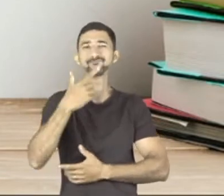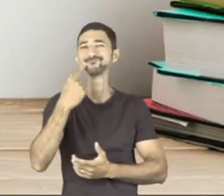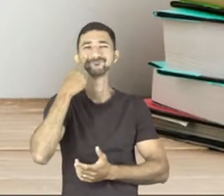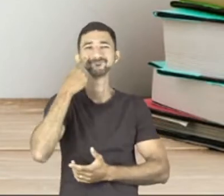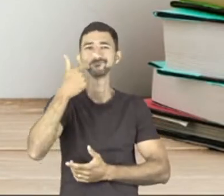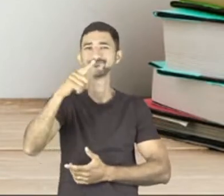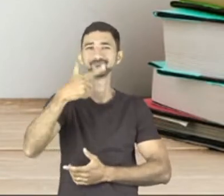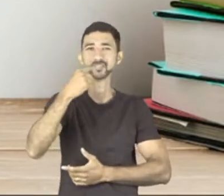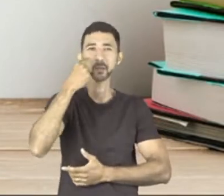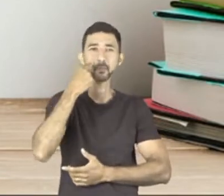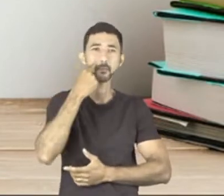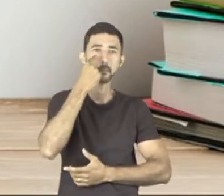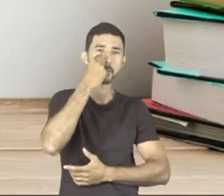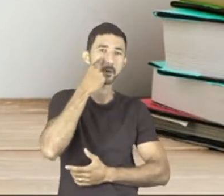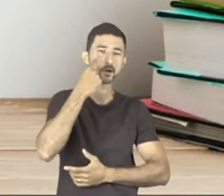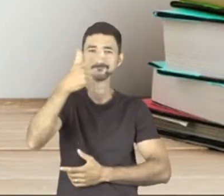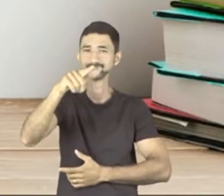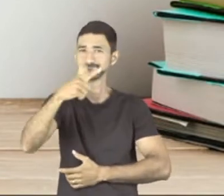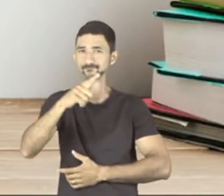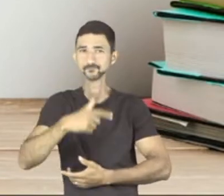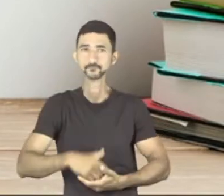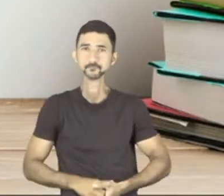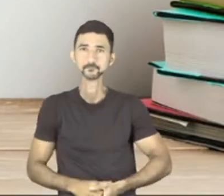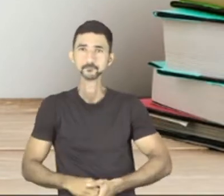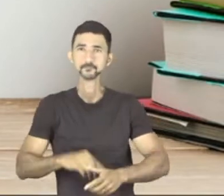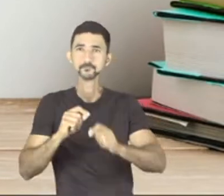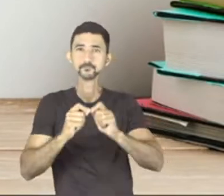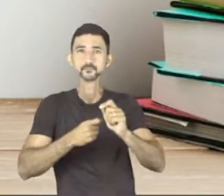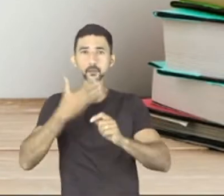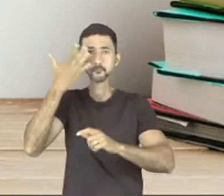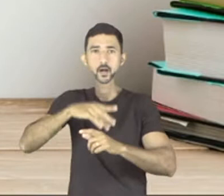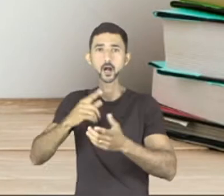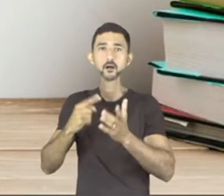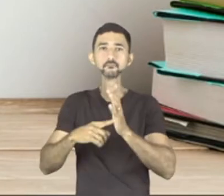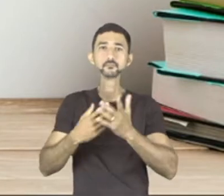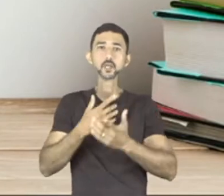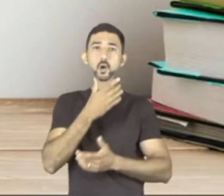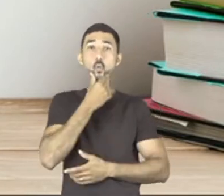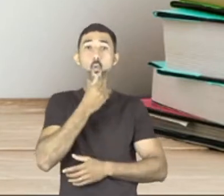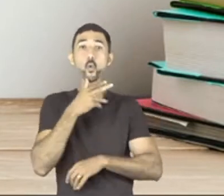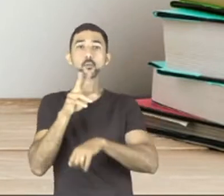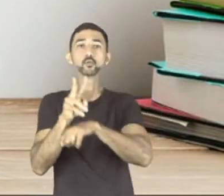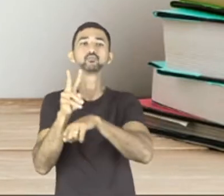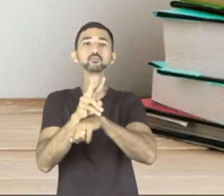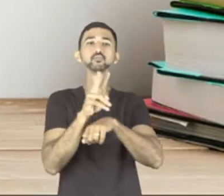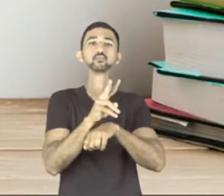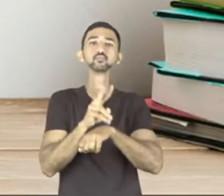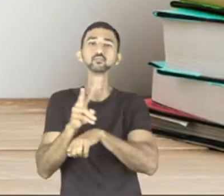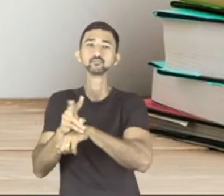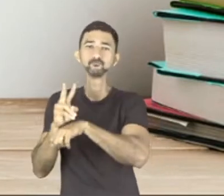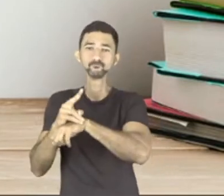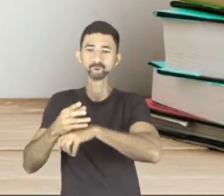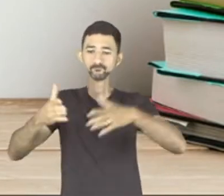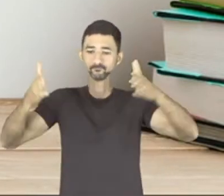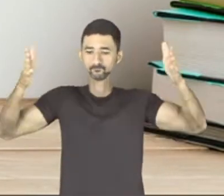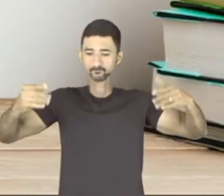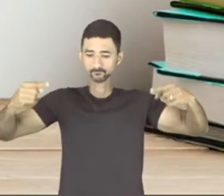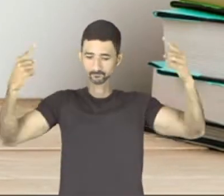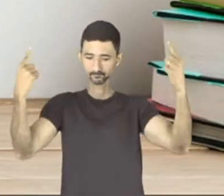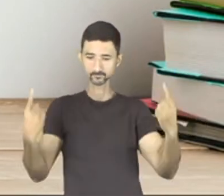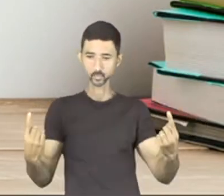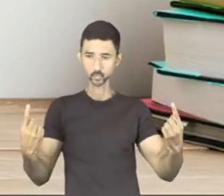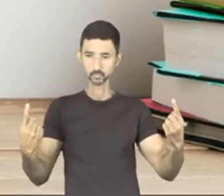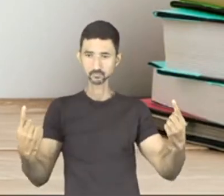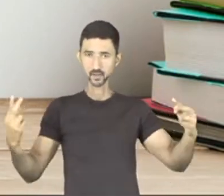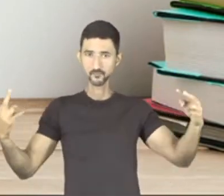no rosto dos lutadores, então quem vai marcar essa pontuação no rosto são os árbitros que vão ficar na lateral com